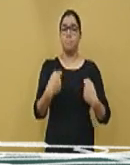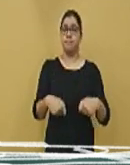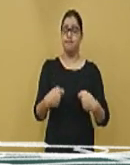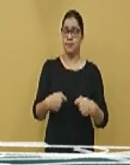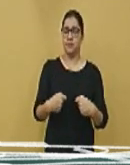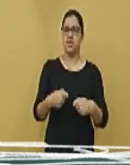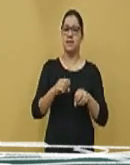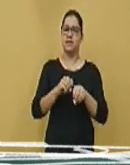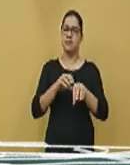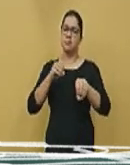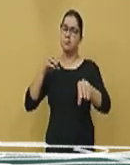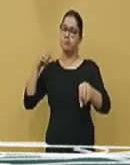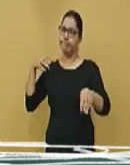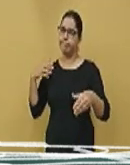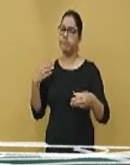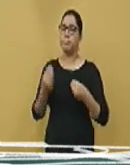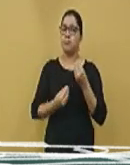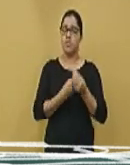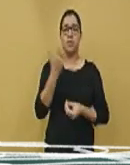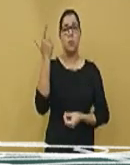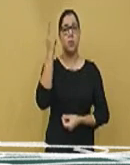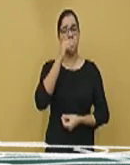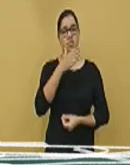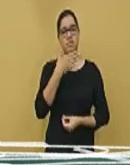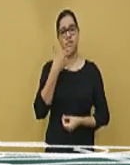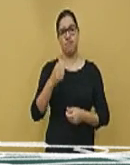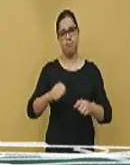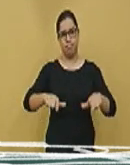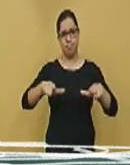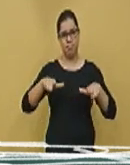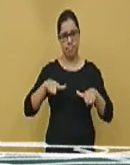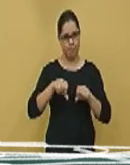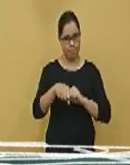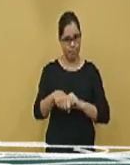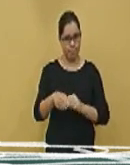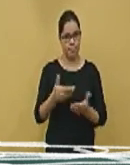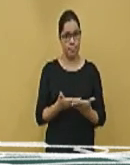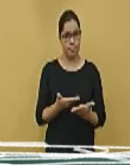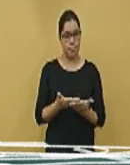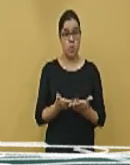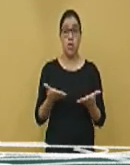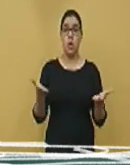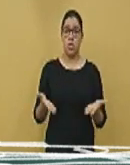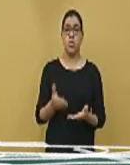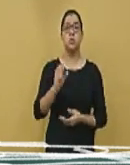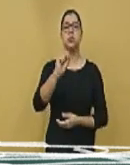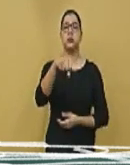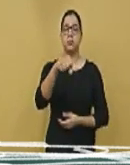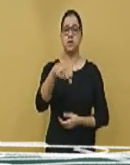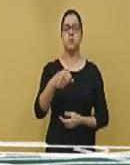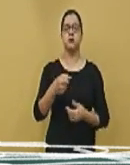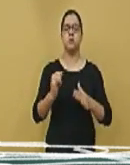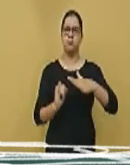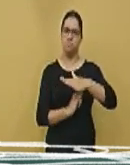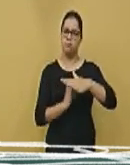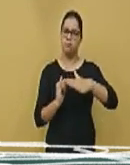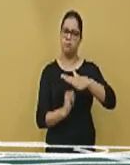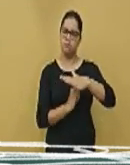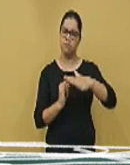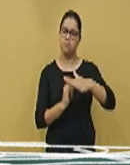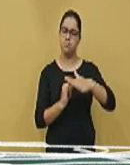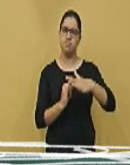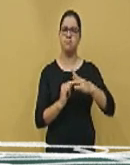ensino à distância para conseguir o estudo. E é nesse sentido que nós vamos institucionalizar a EAD.